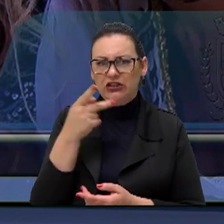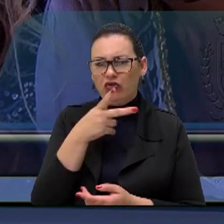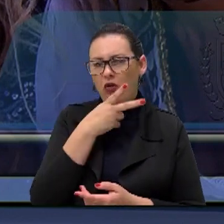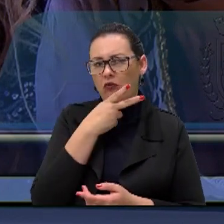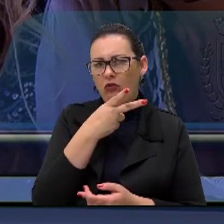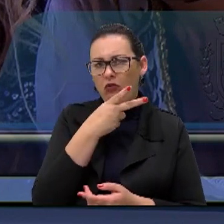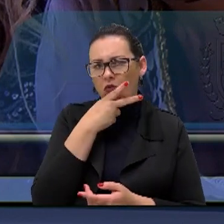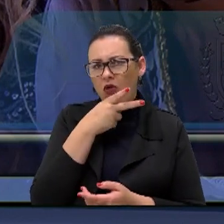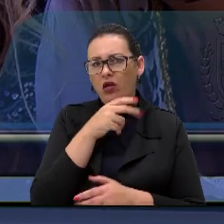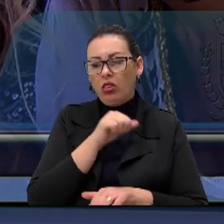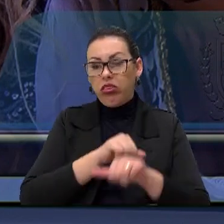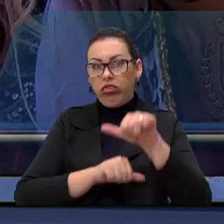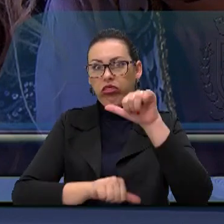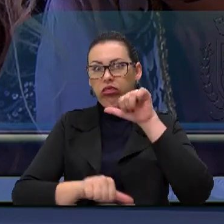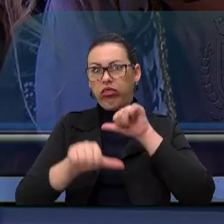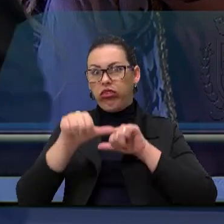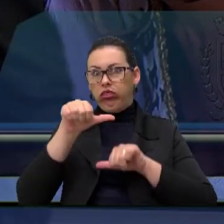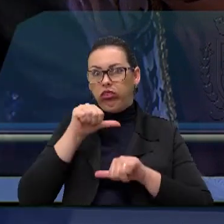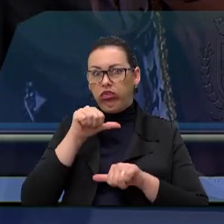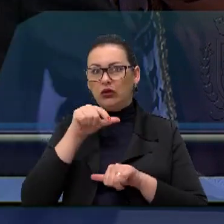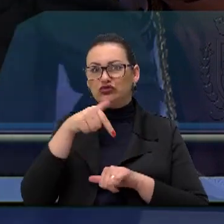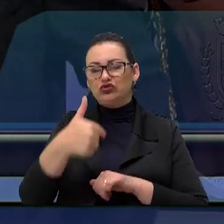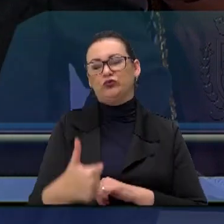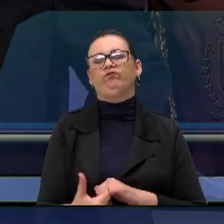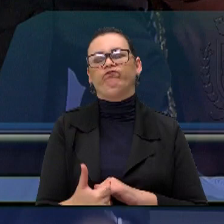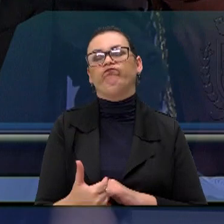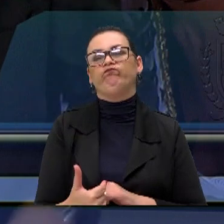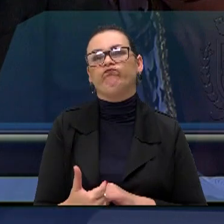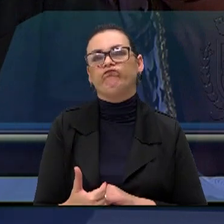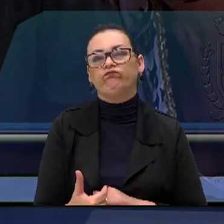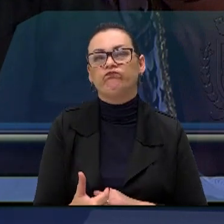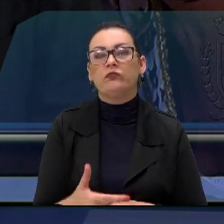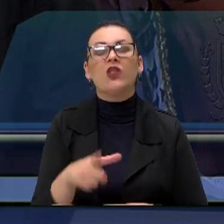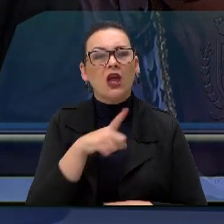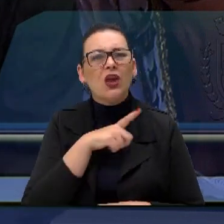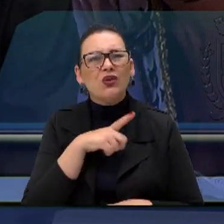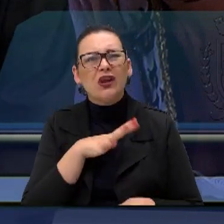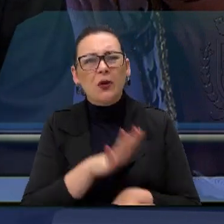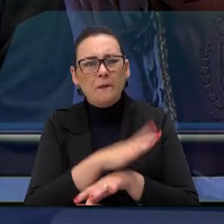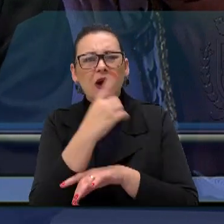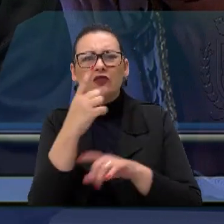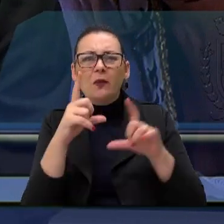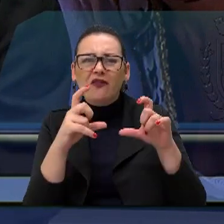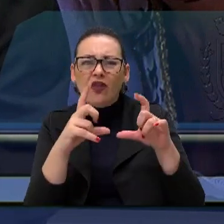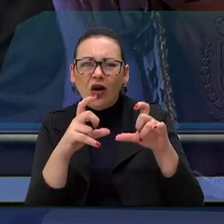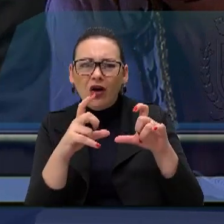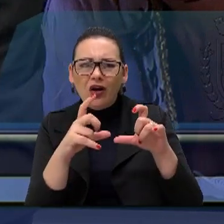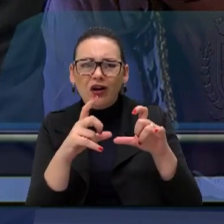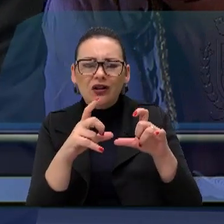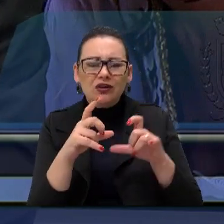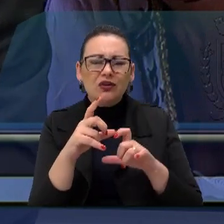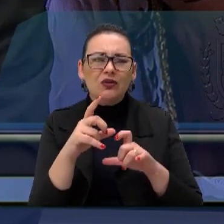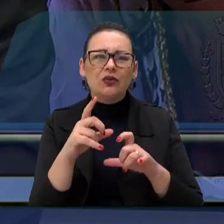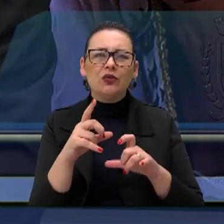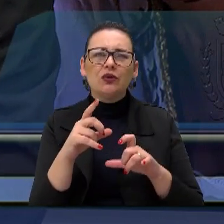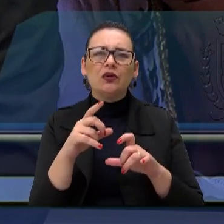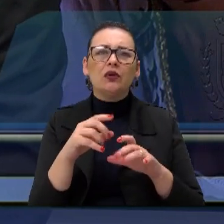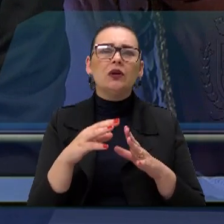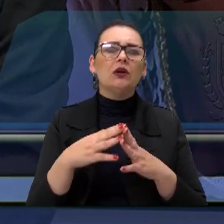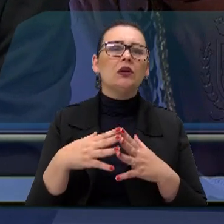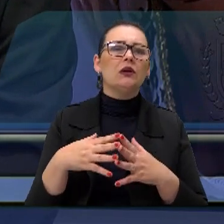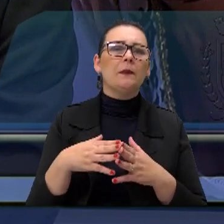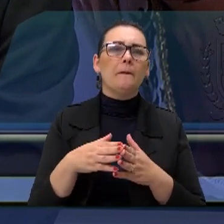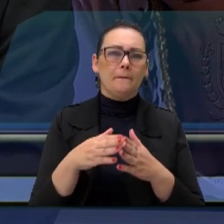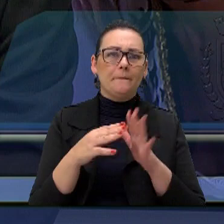Cruz retrocedeu mais uma vez. Eu tenho mais aí uma foto. Por